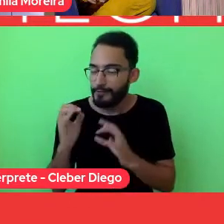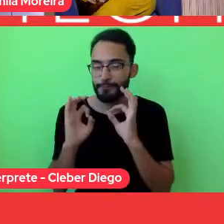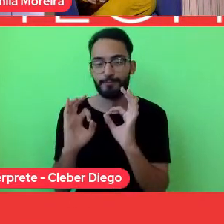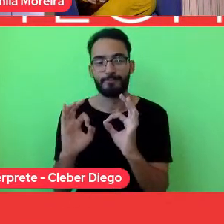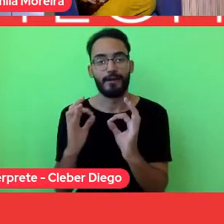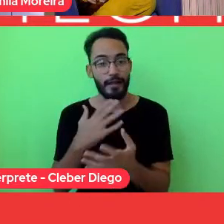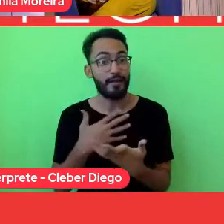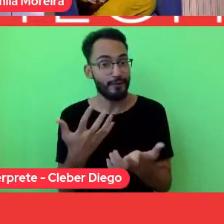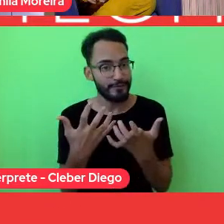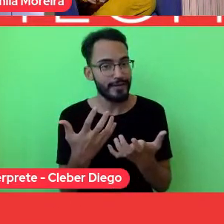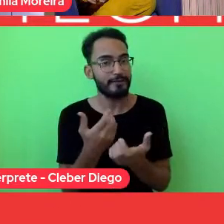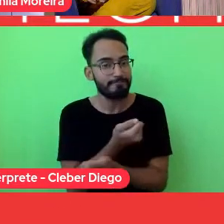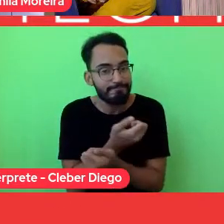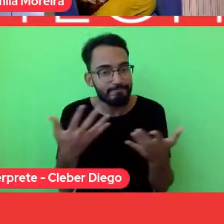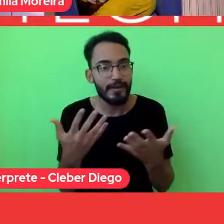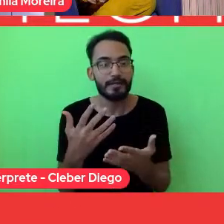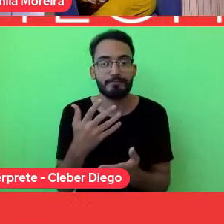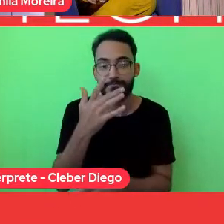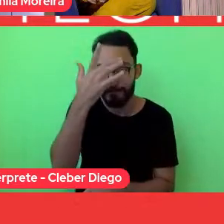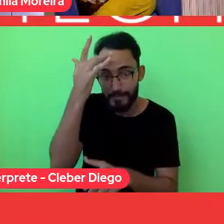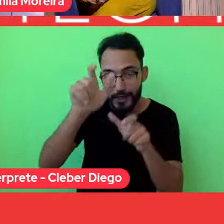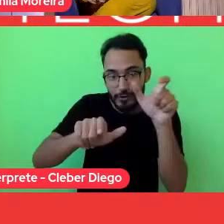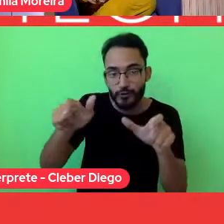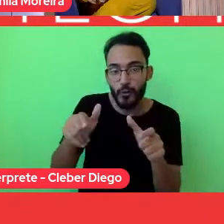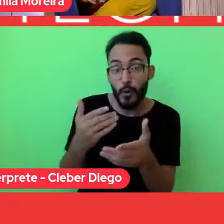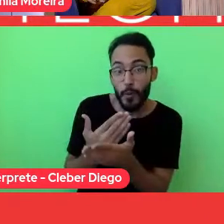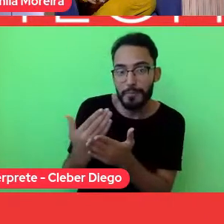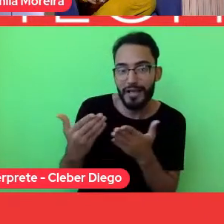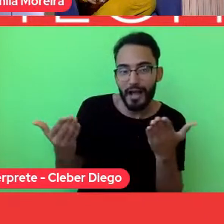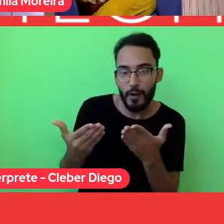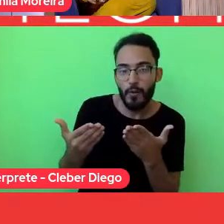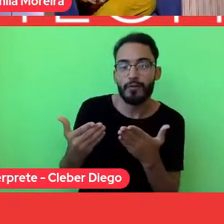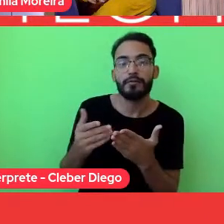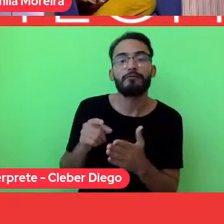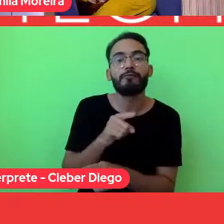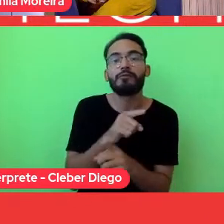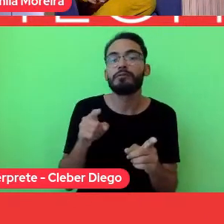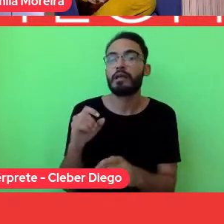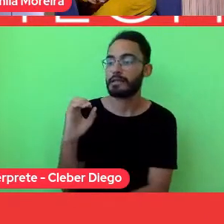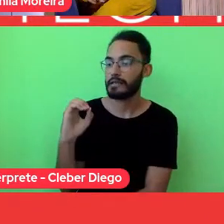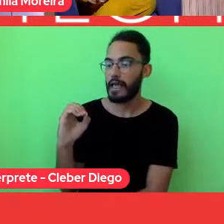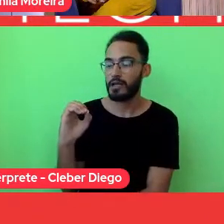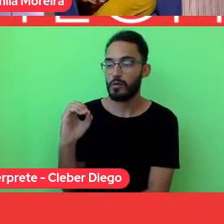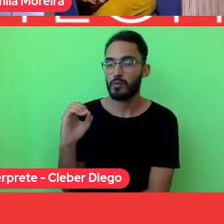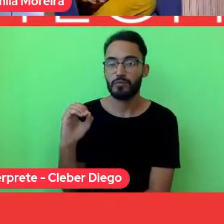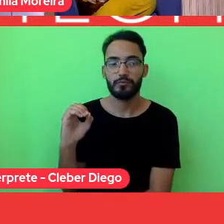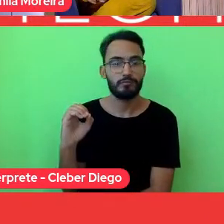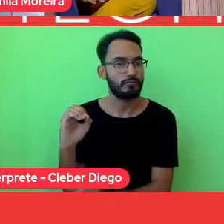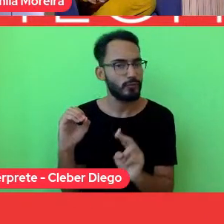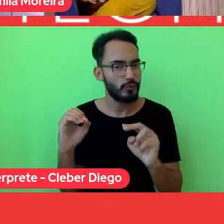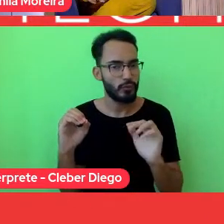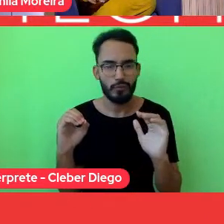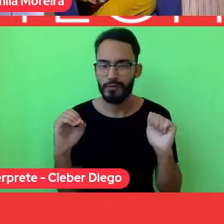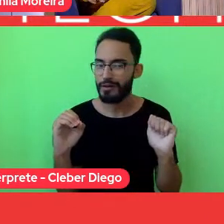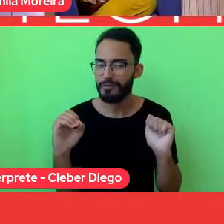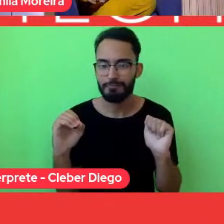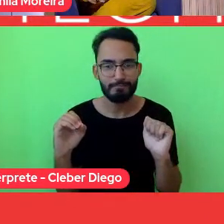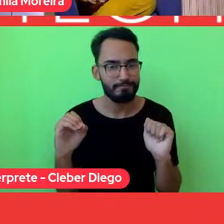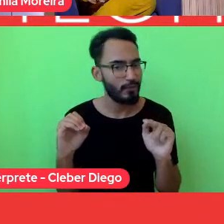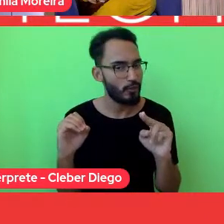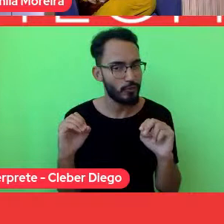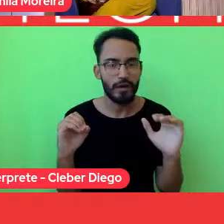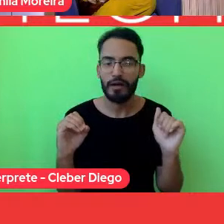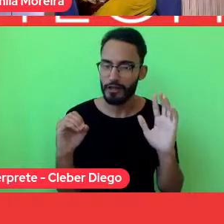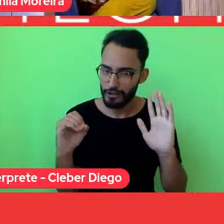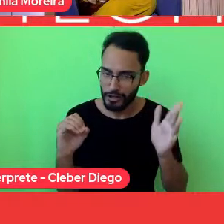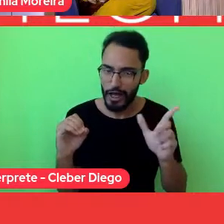as pessoas que estão começando, que você não sai do zero, ninguém nunca chega aqui partindo do zero, né? Todo